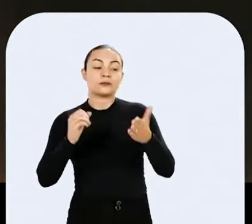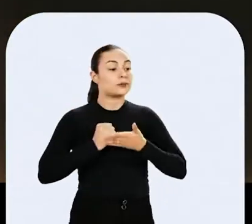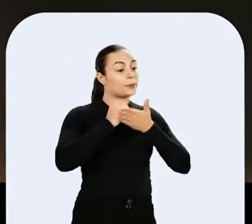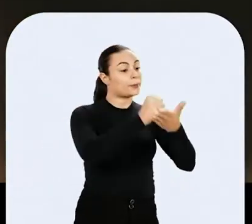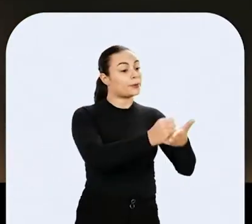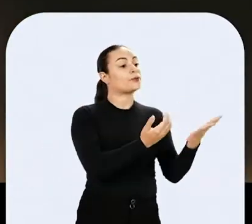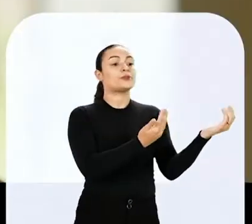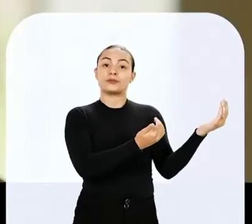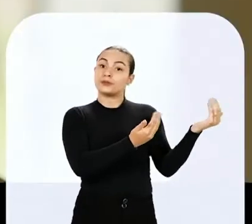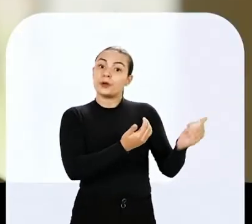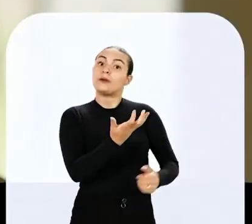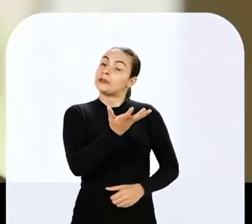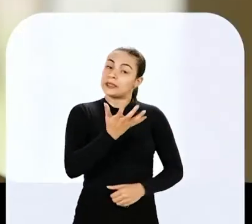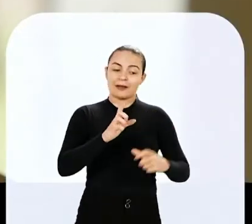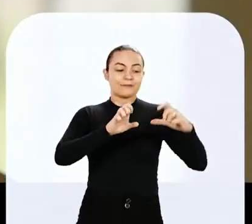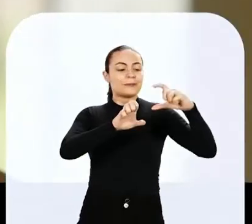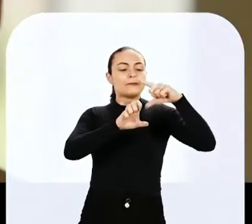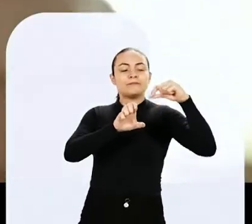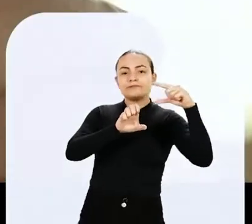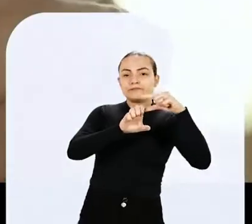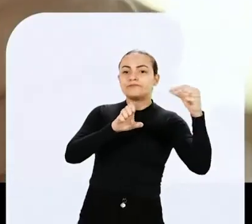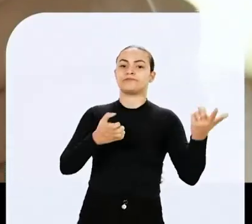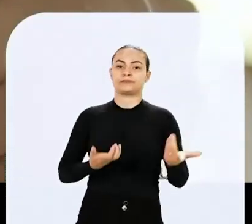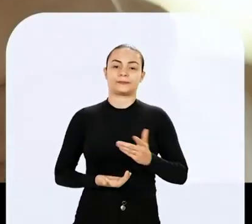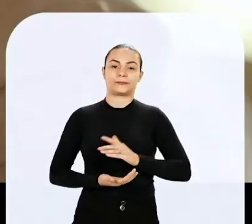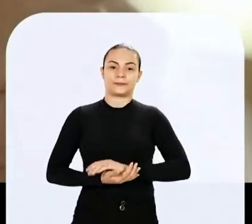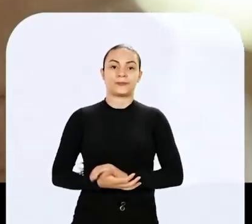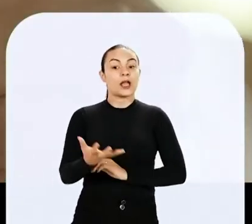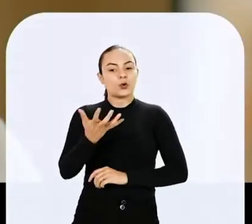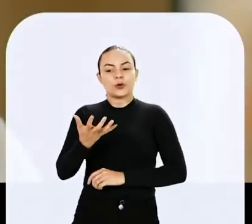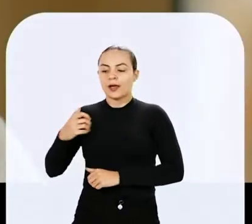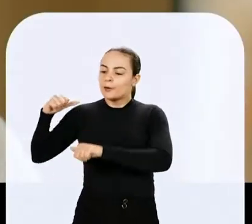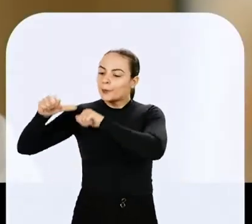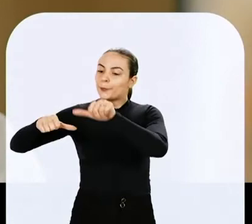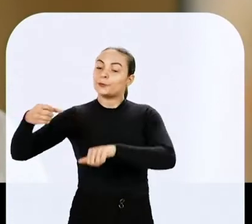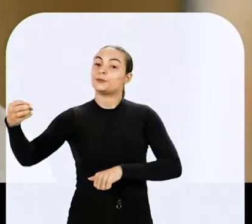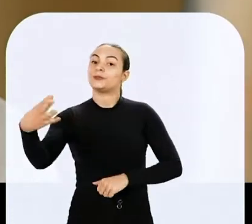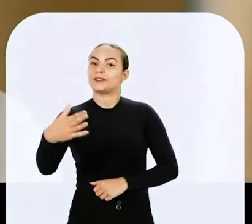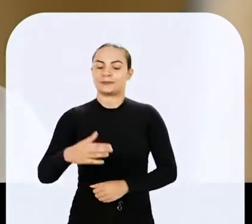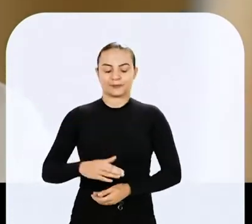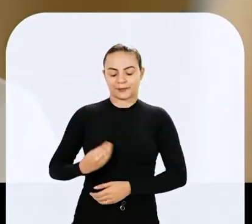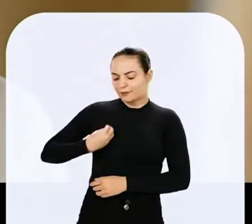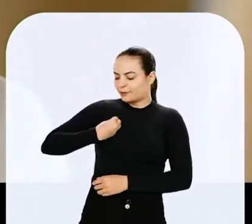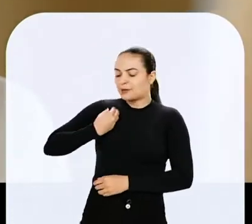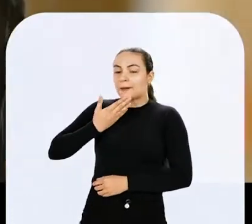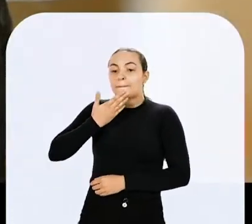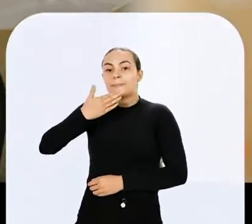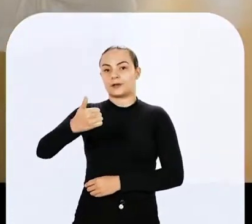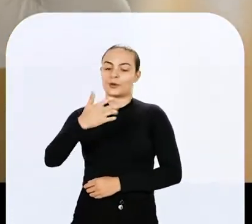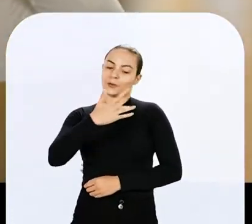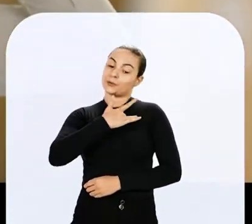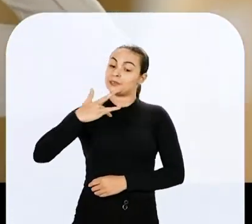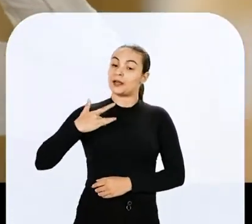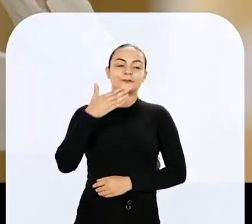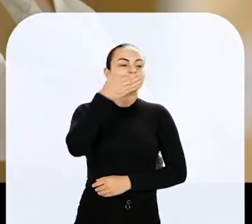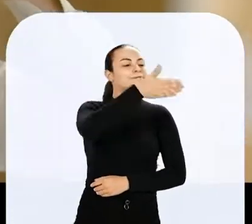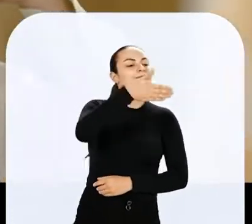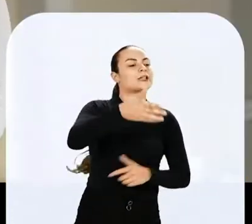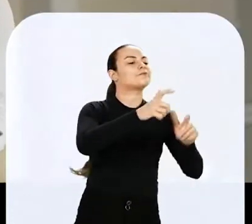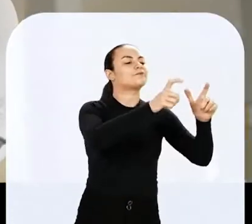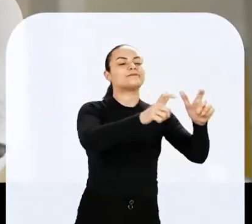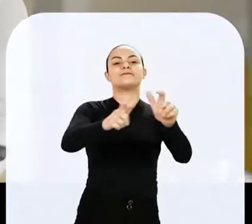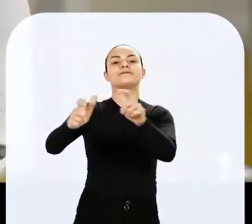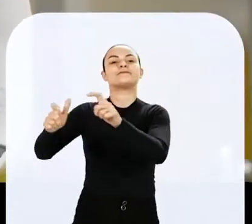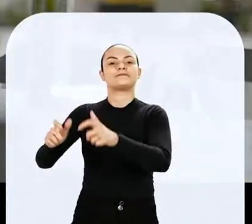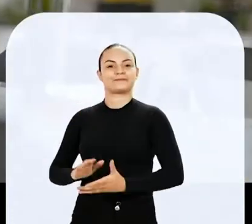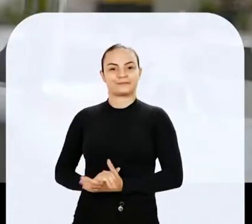Eu quero um novo tempo de mais oportunidades, com empresas chegando, com apoio ao jovem que quer empreender, com uma gestão eficiente,